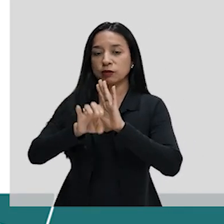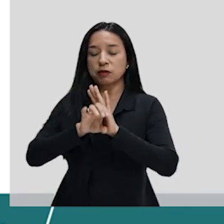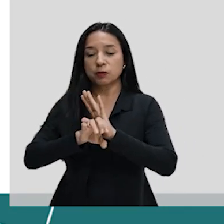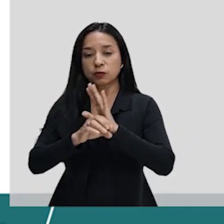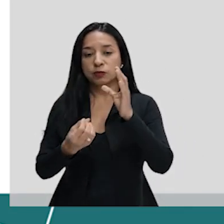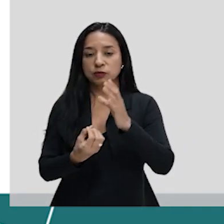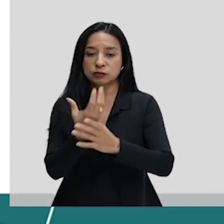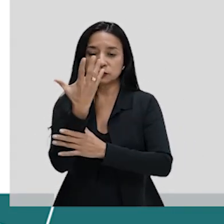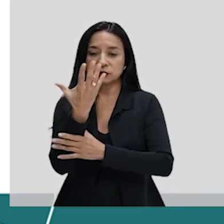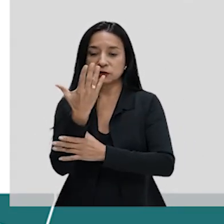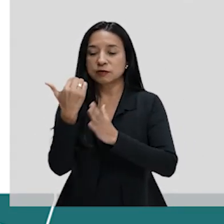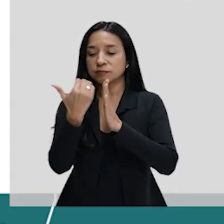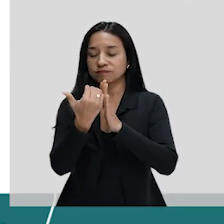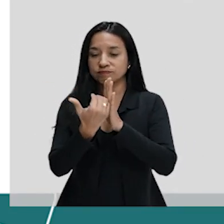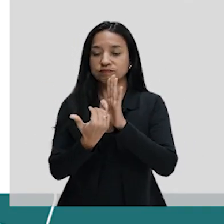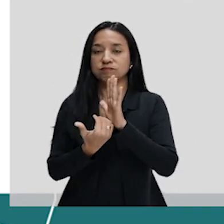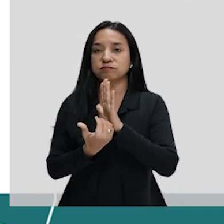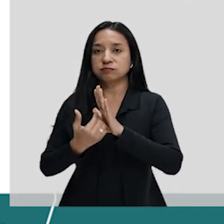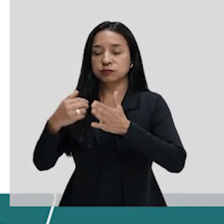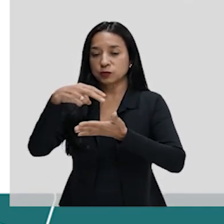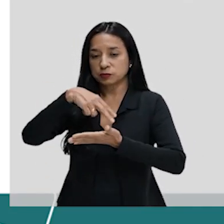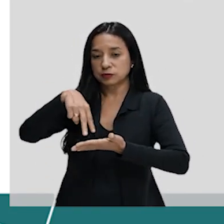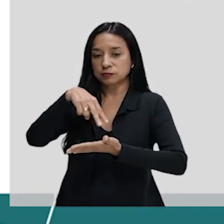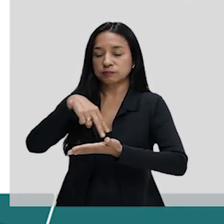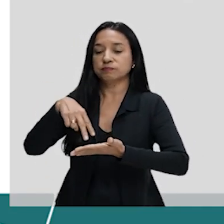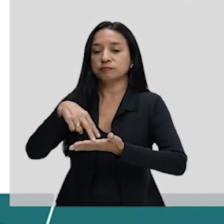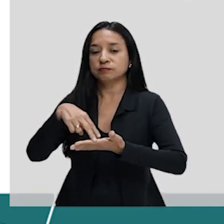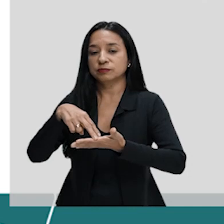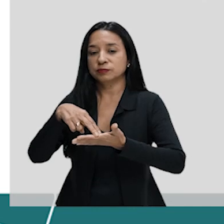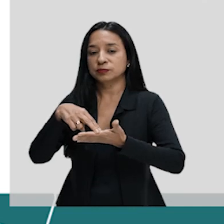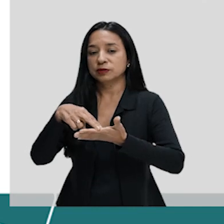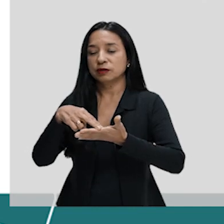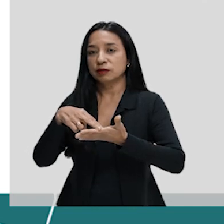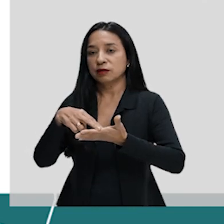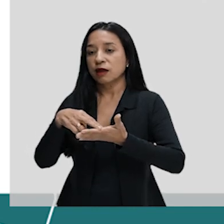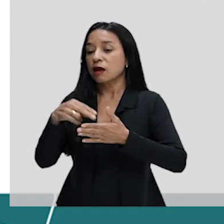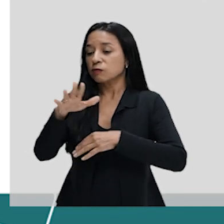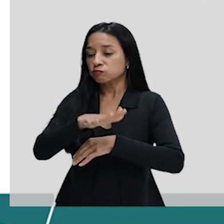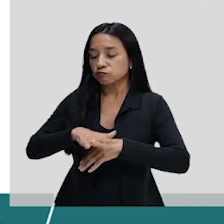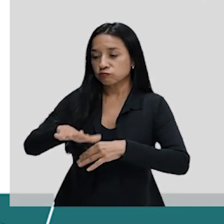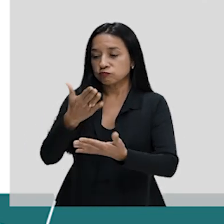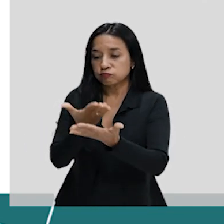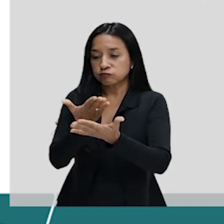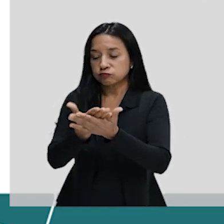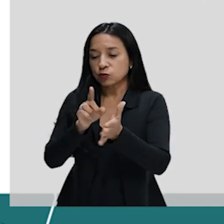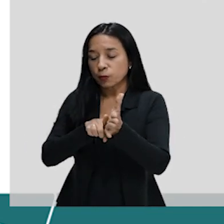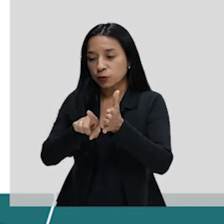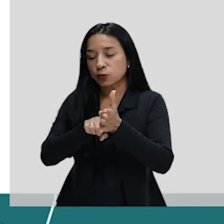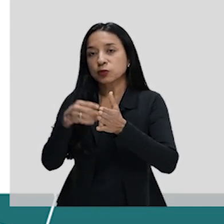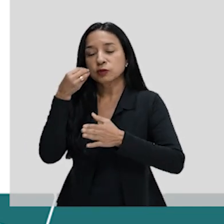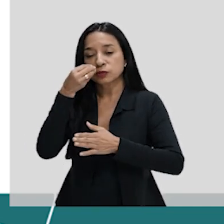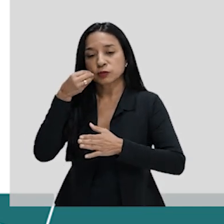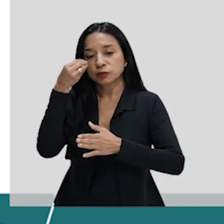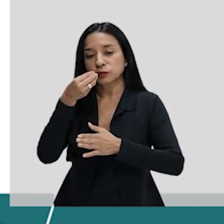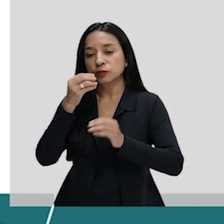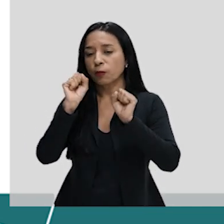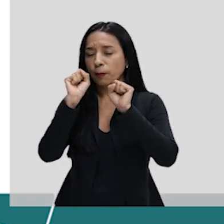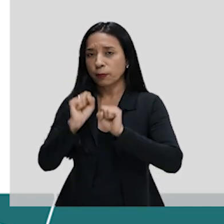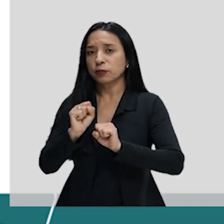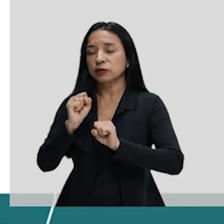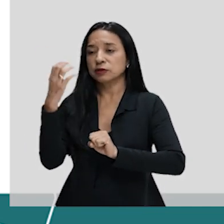Tudo aquilo que faz bem ao ser humano, a educação física está lá. Então, nós vamos falar sobre a biodança. Biodança, que é